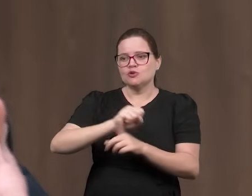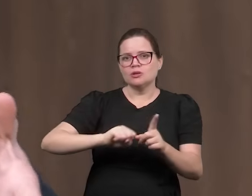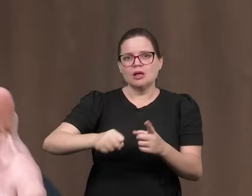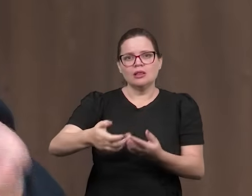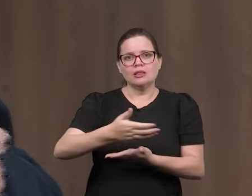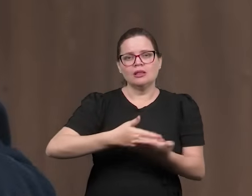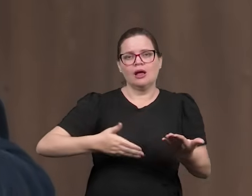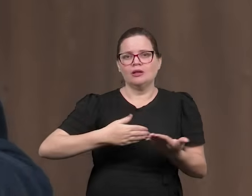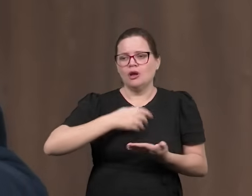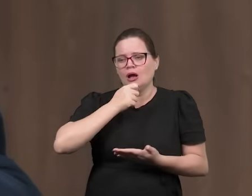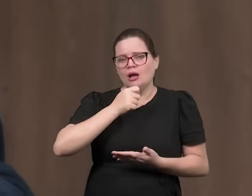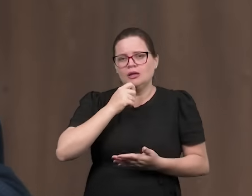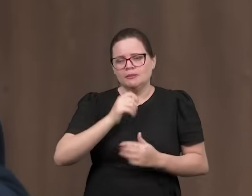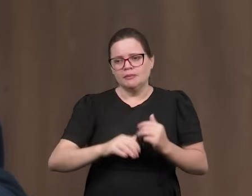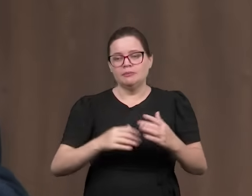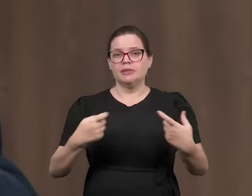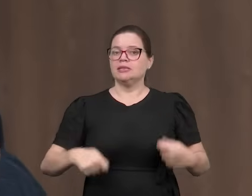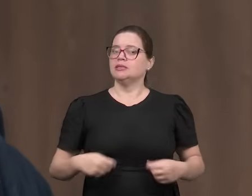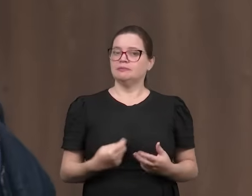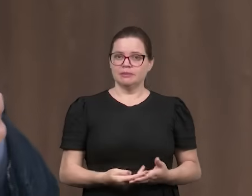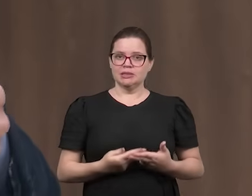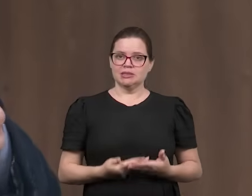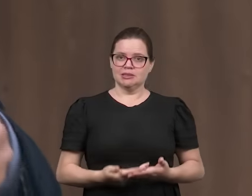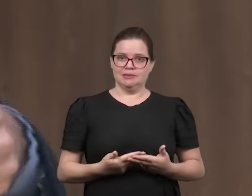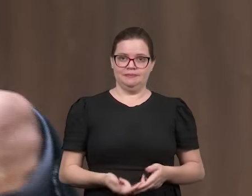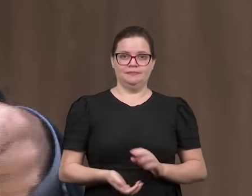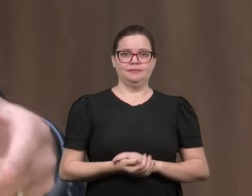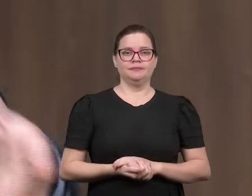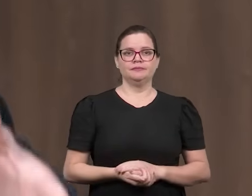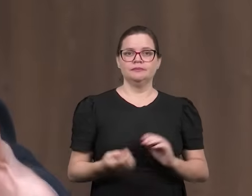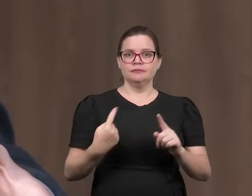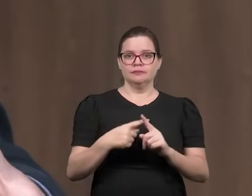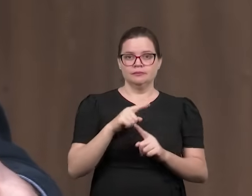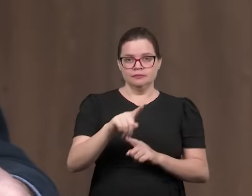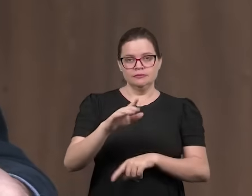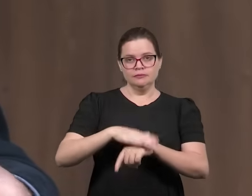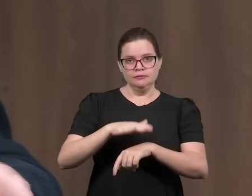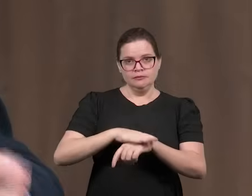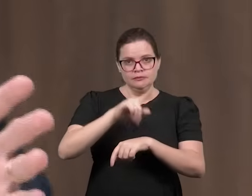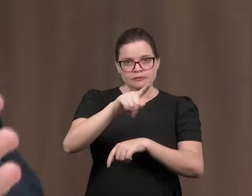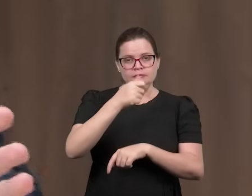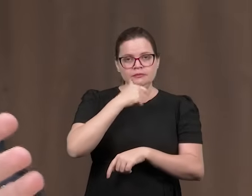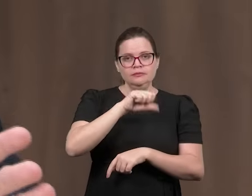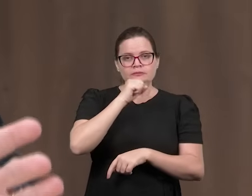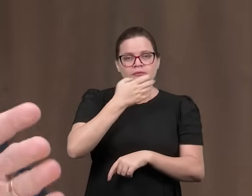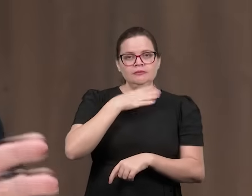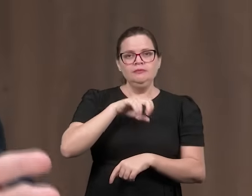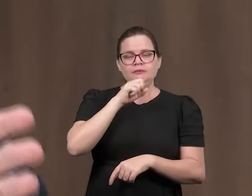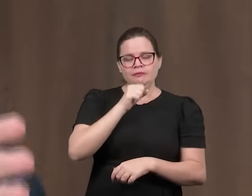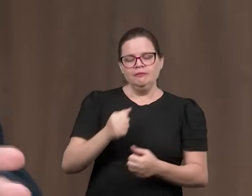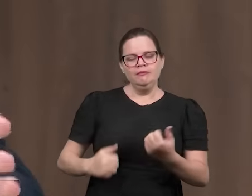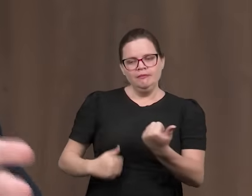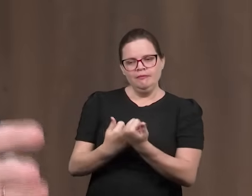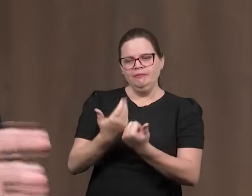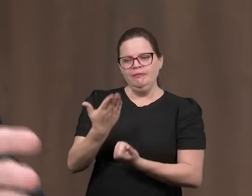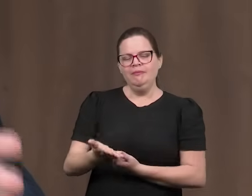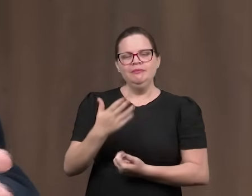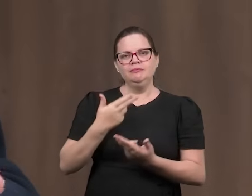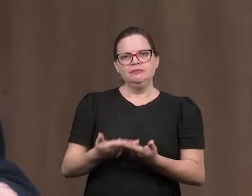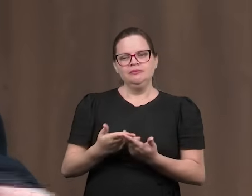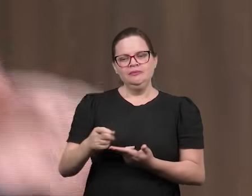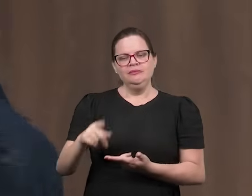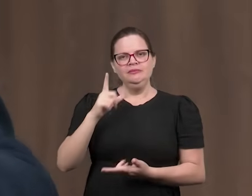construção. Então você ter a paciência para você dar subsídios a ele, mas ter paciência que ele está numa fase